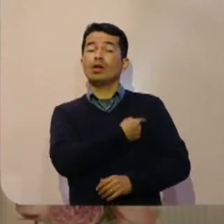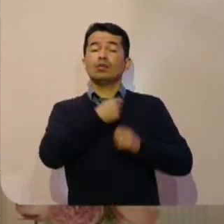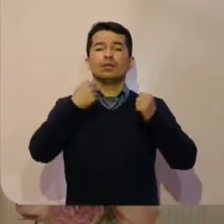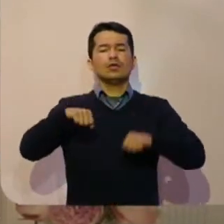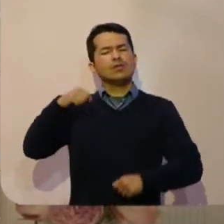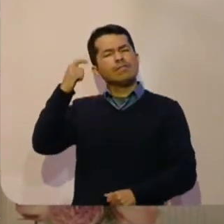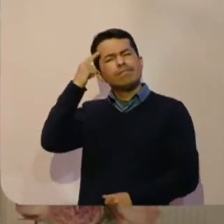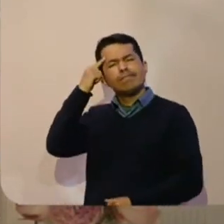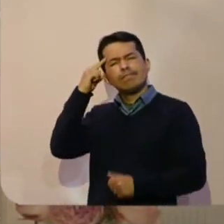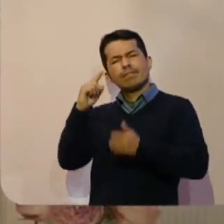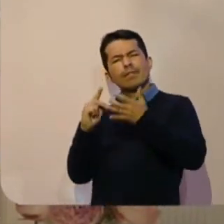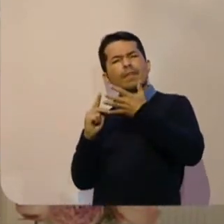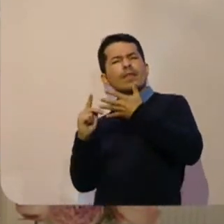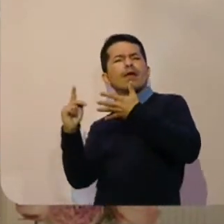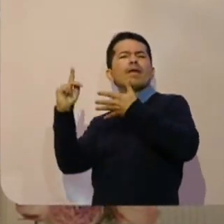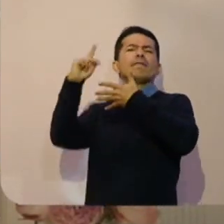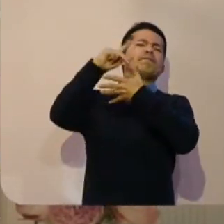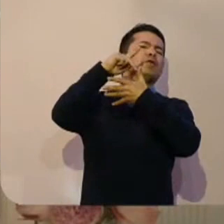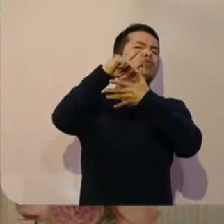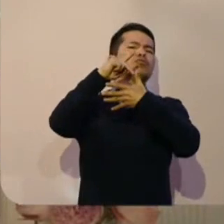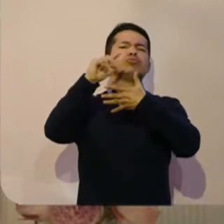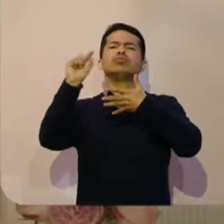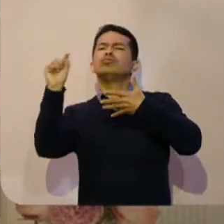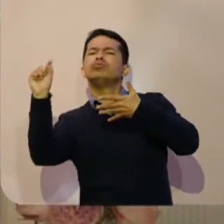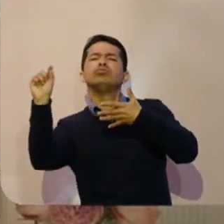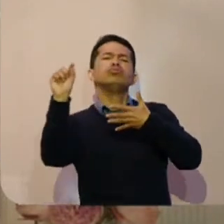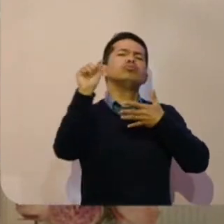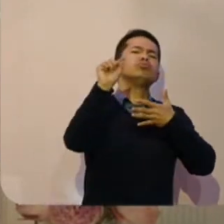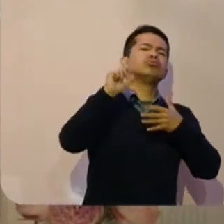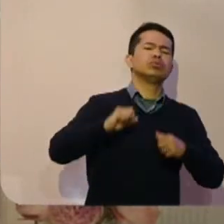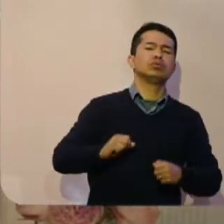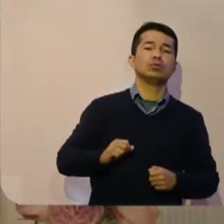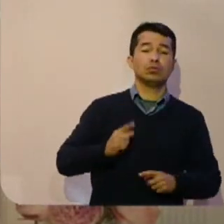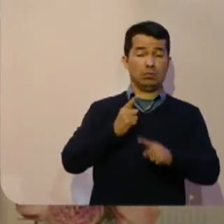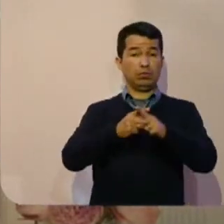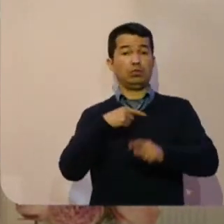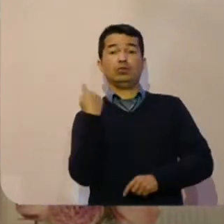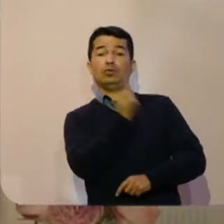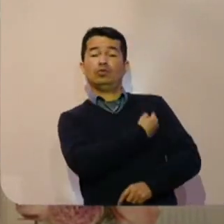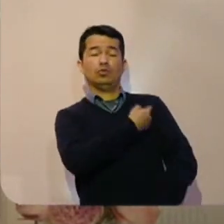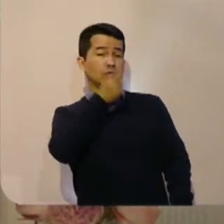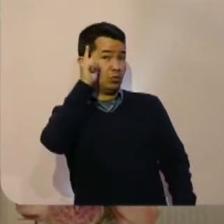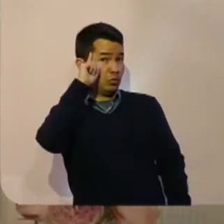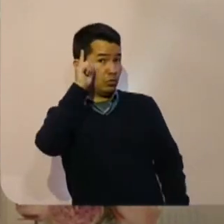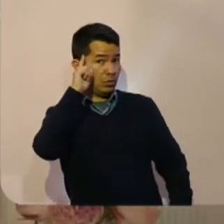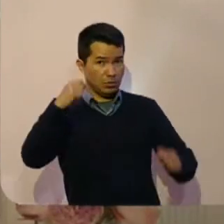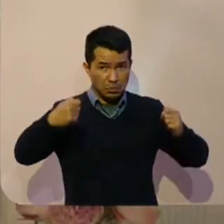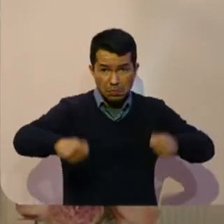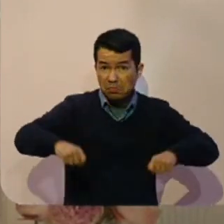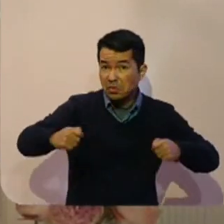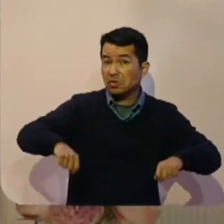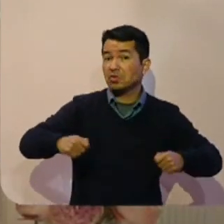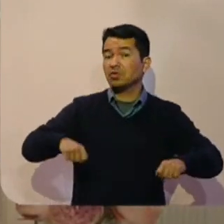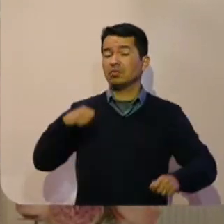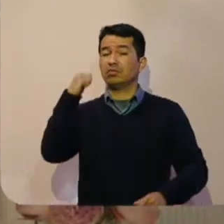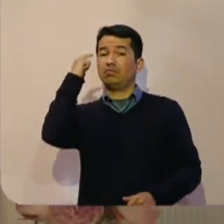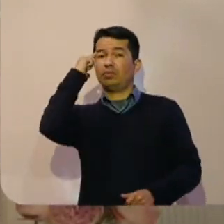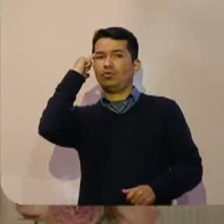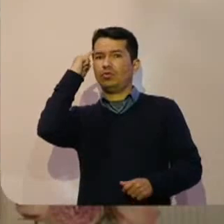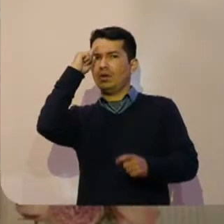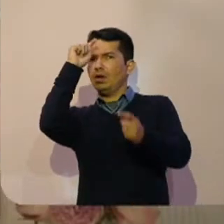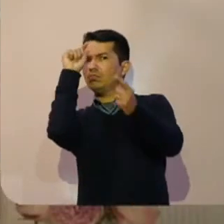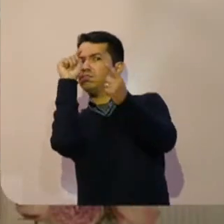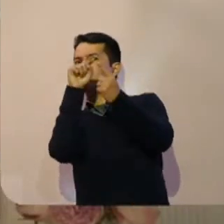e a justiça dele implantada no dia a dia da nossa vida sejam os nossos